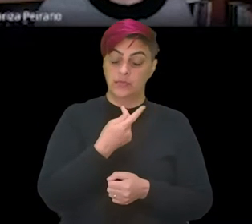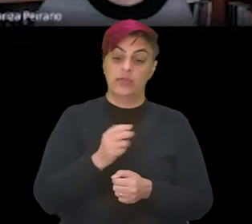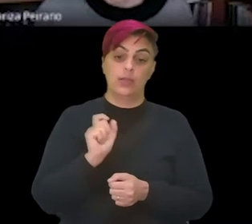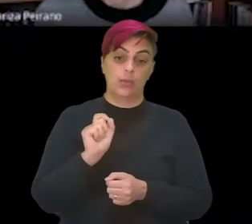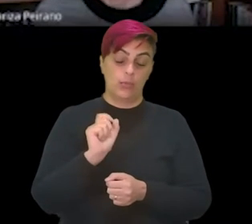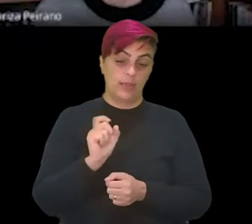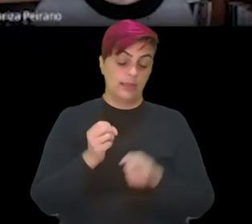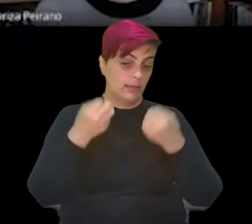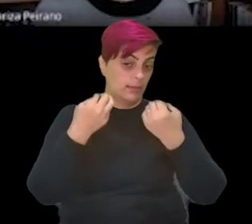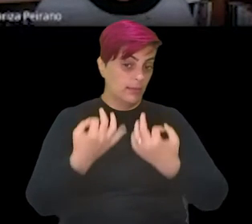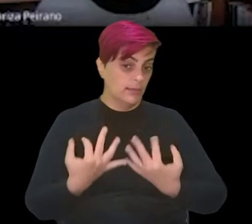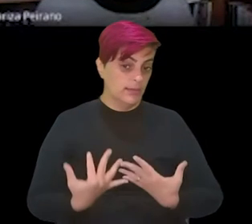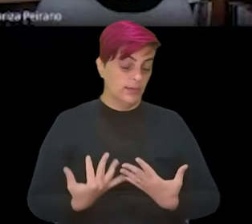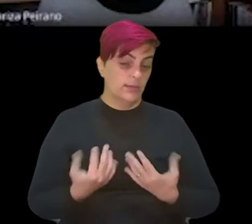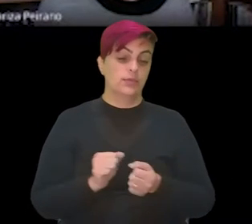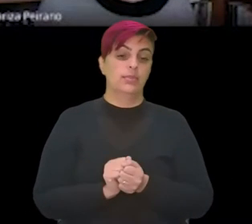de dentro